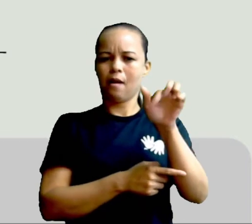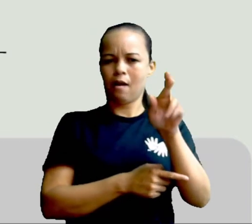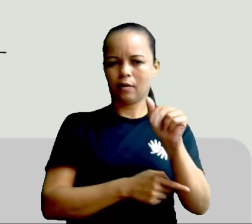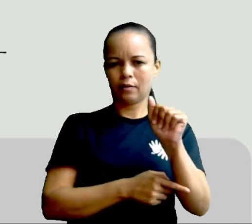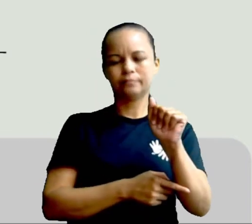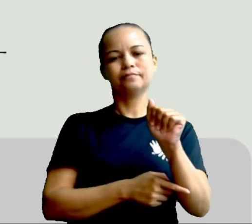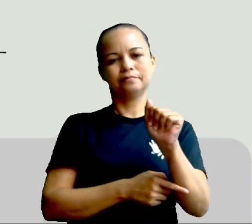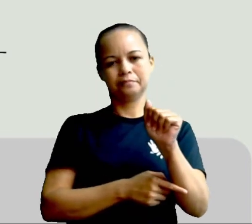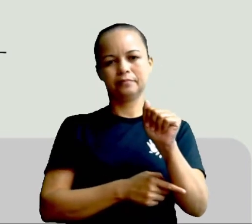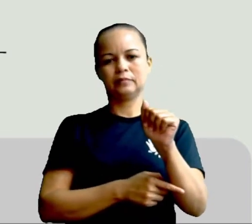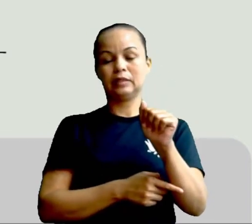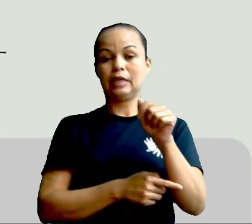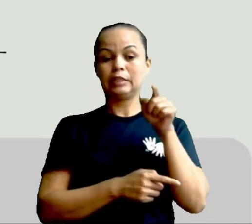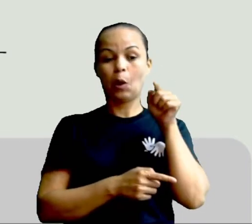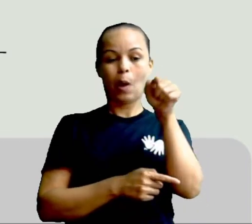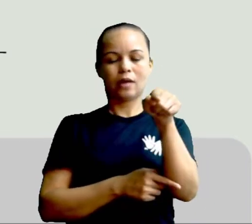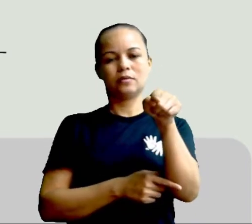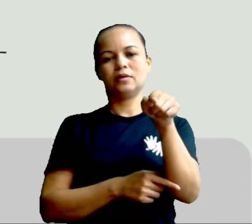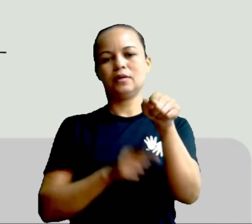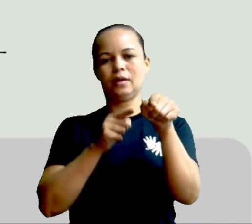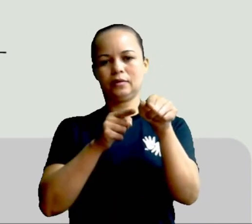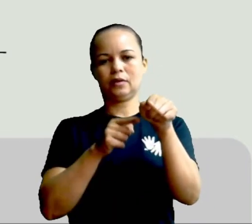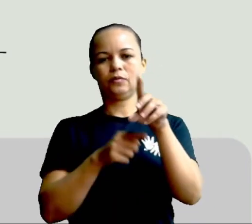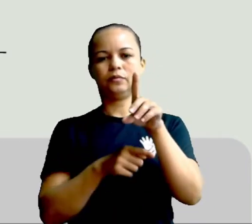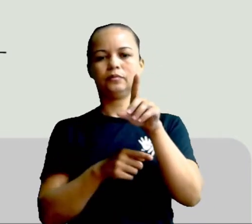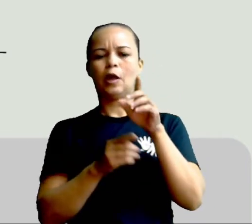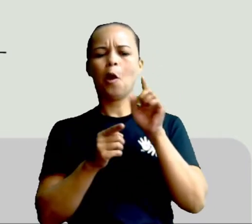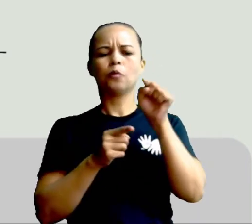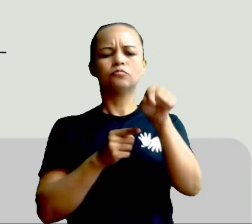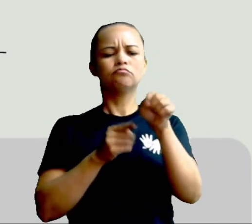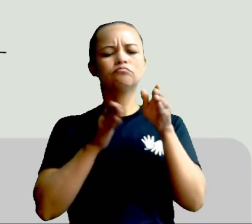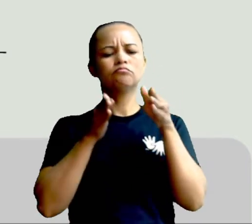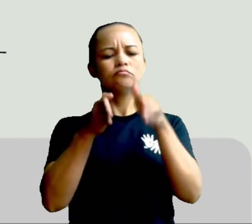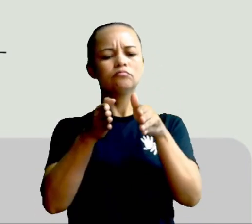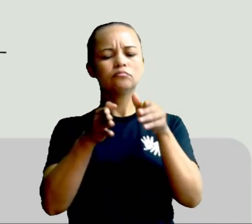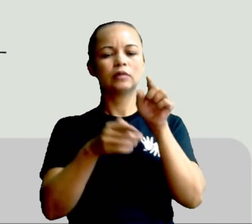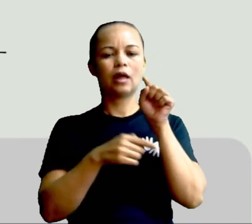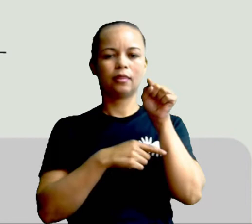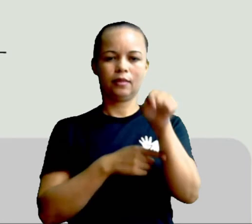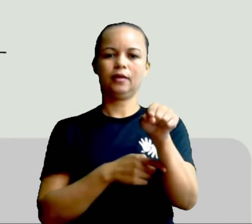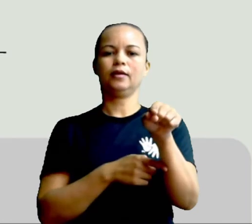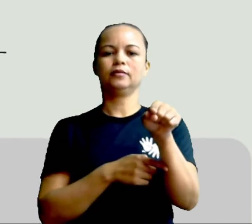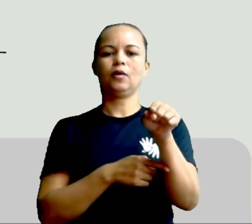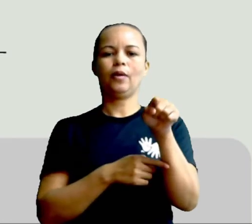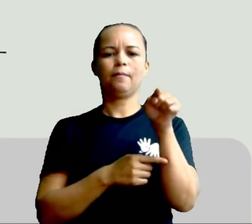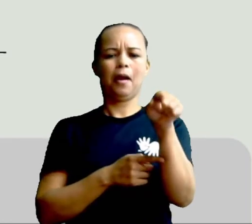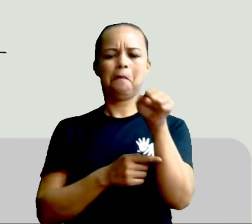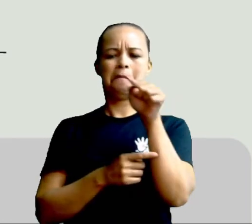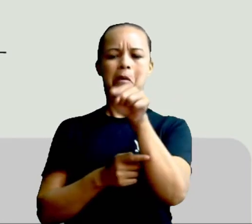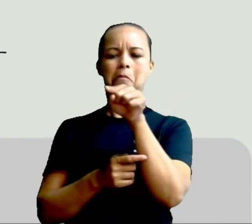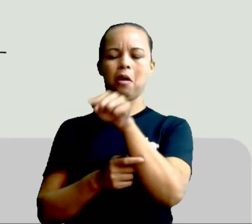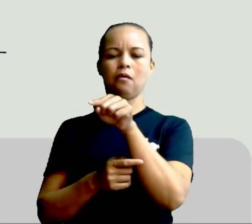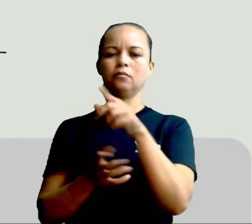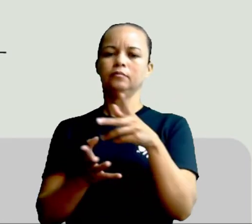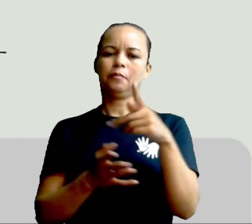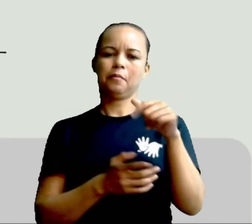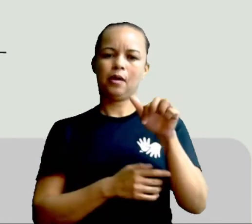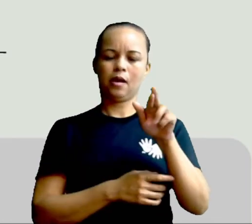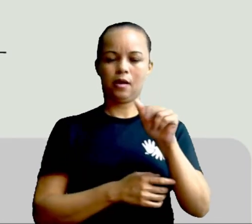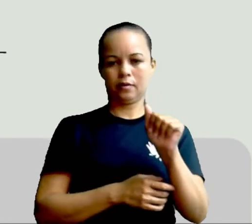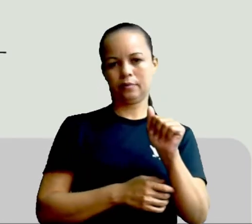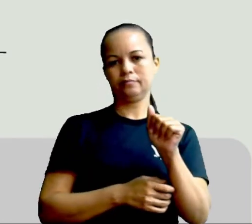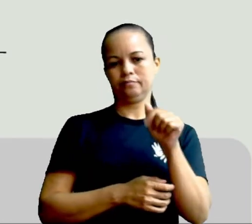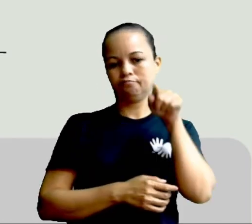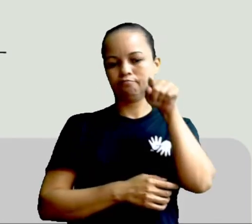vila. Isso mesmo, uma direção, né? Para onde apontaram? No caso aí, para